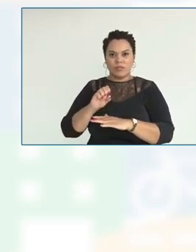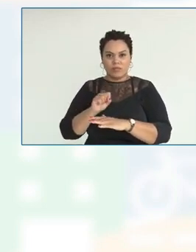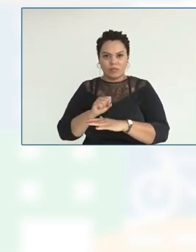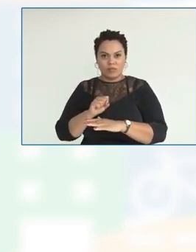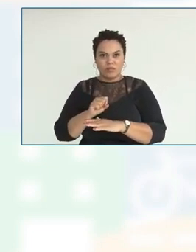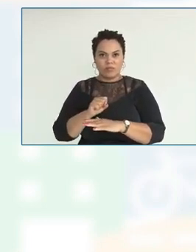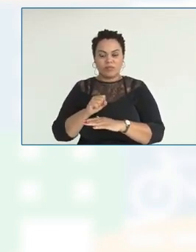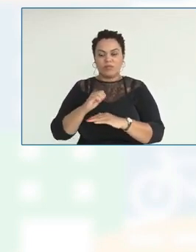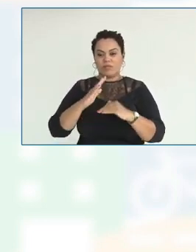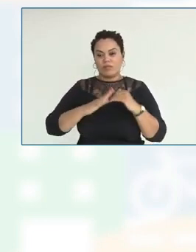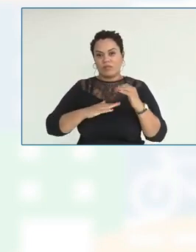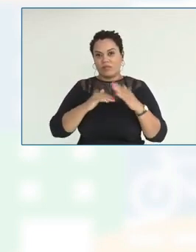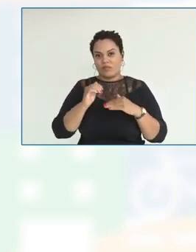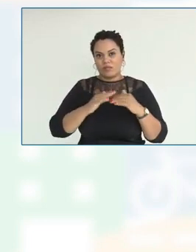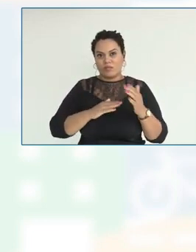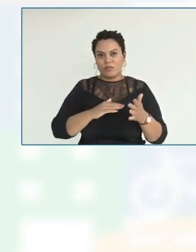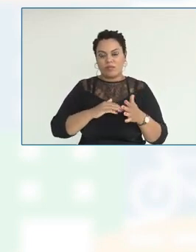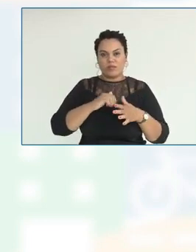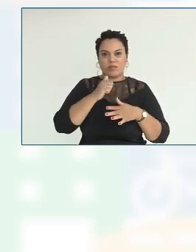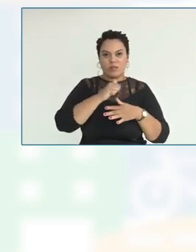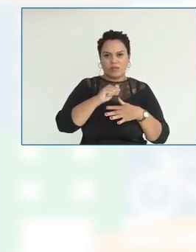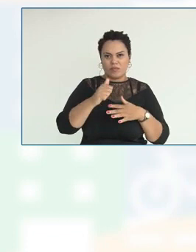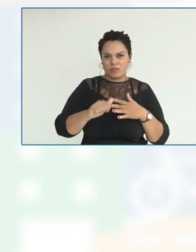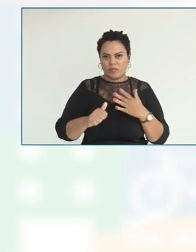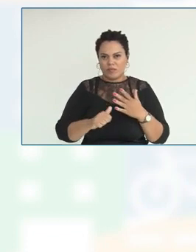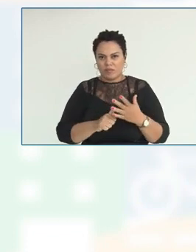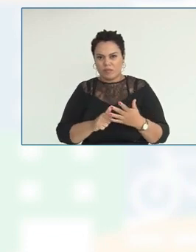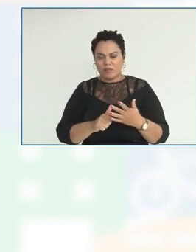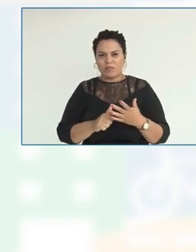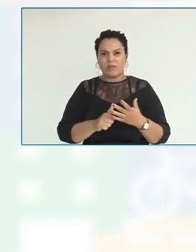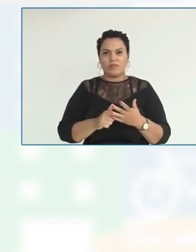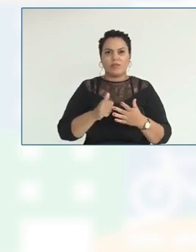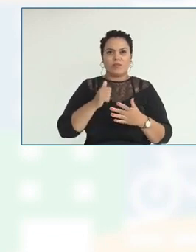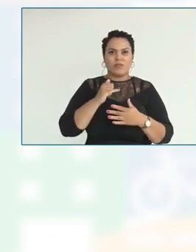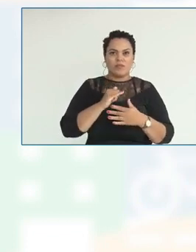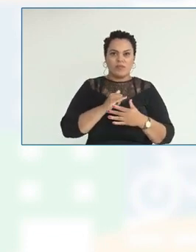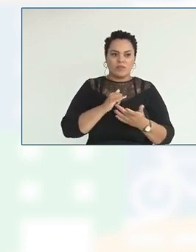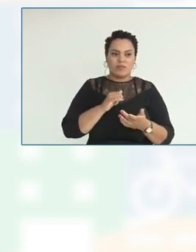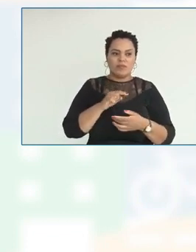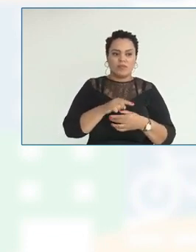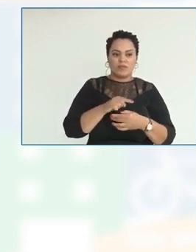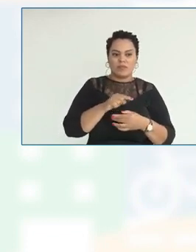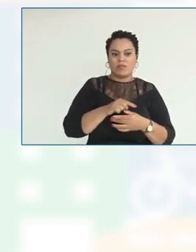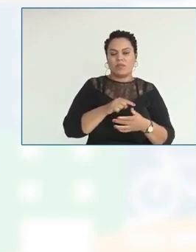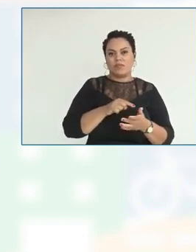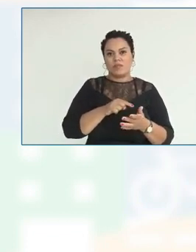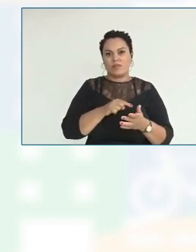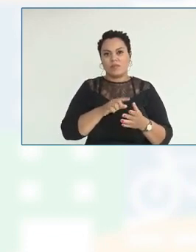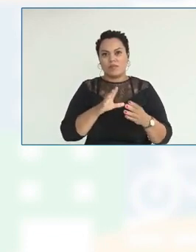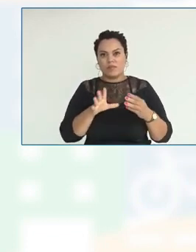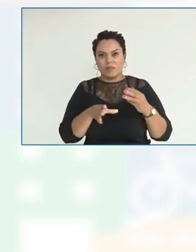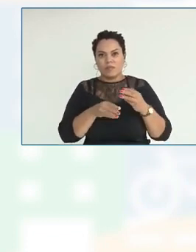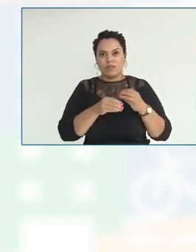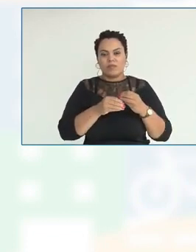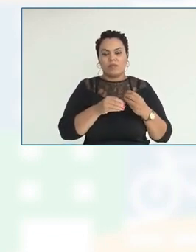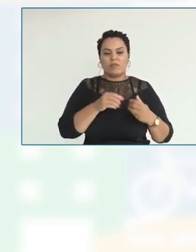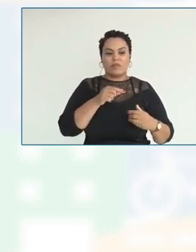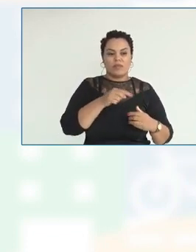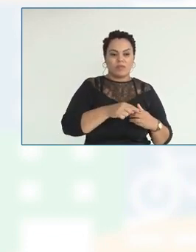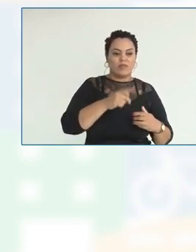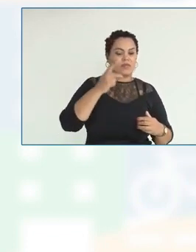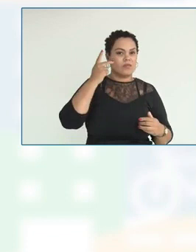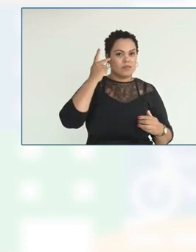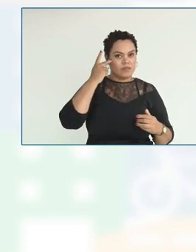profissionais, eles vão avaliar se esse caso se enquadra no requisito para investigação complementar. No município de São Paulo, nós